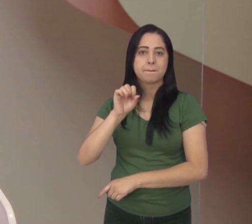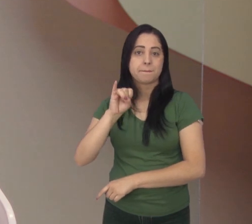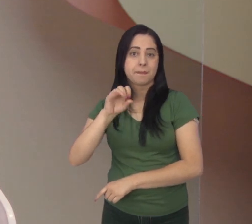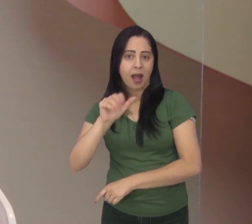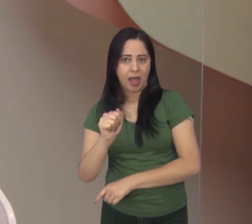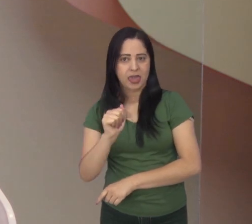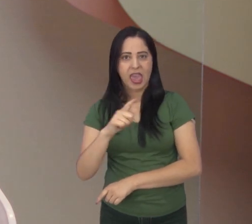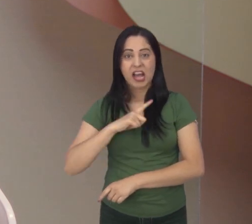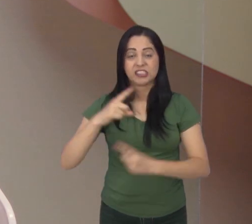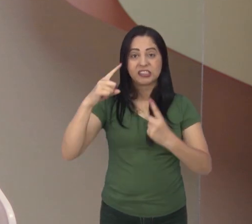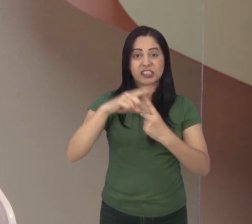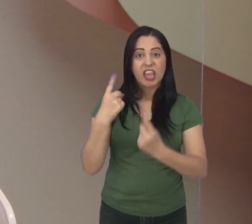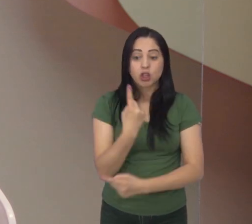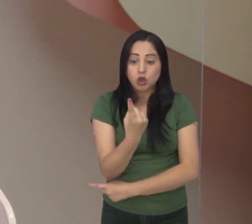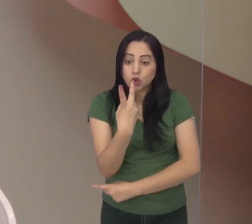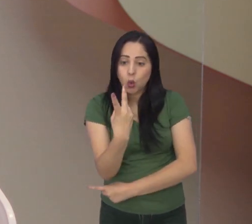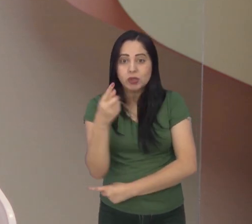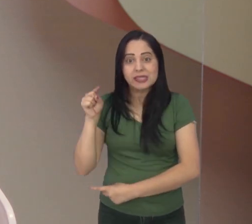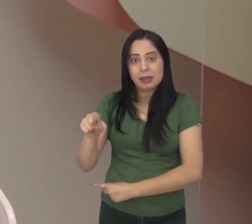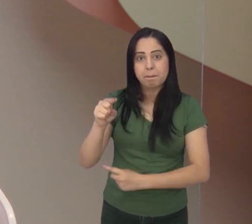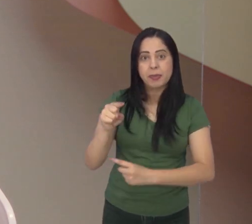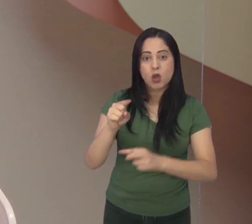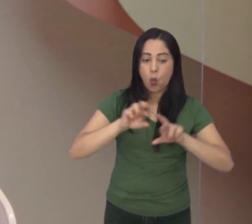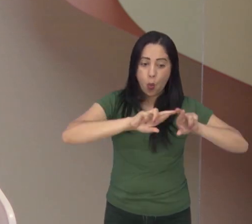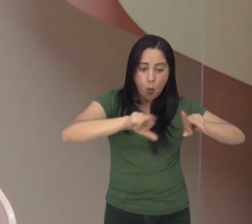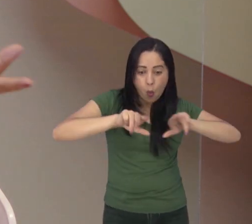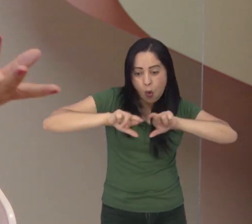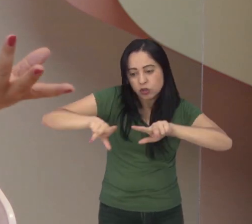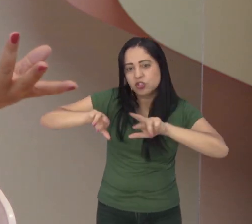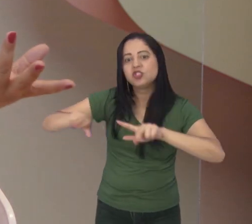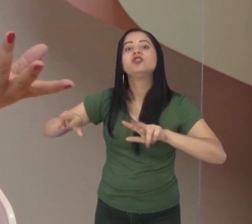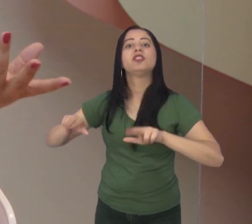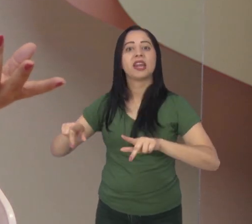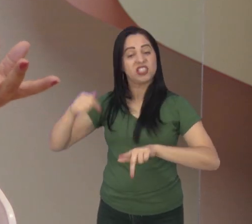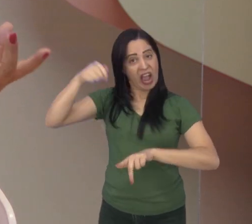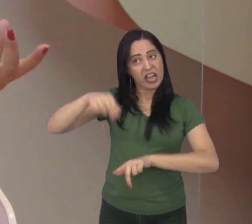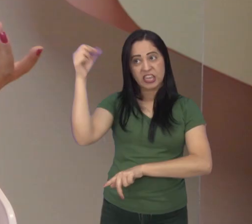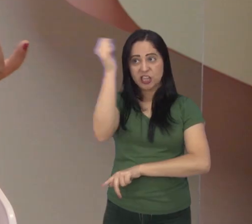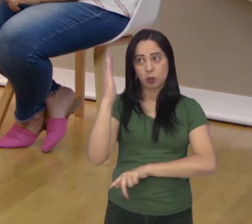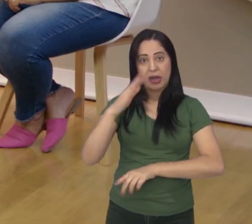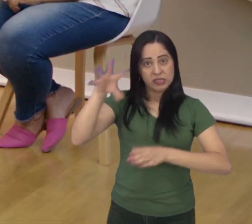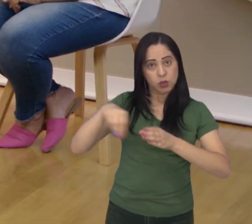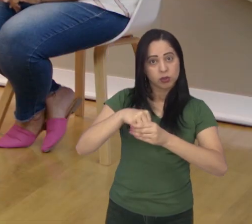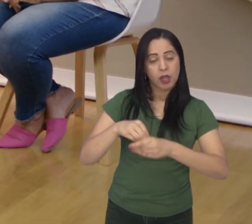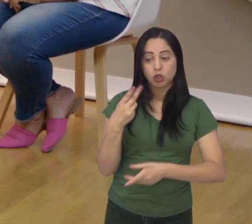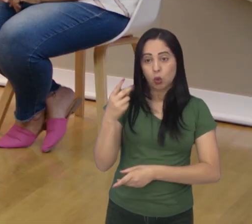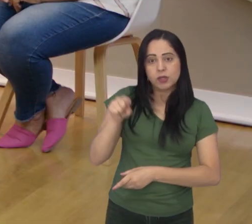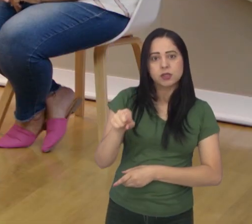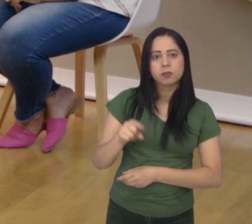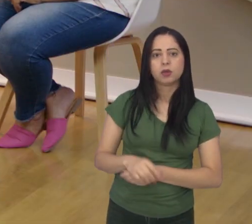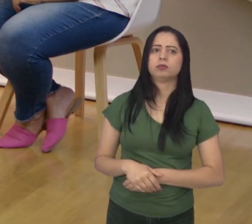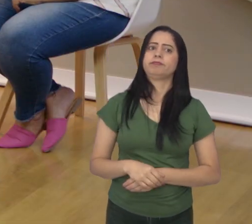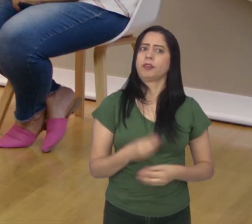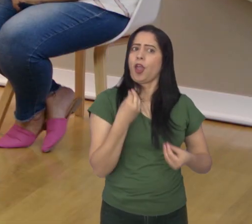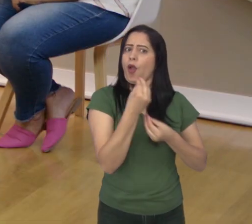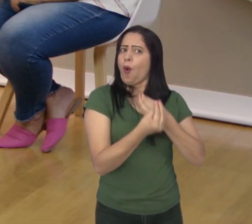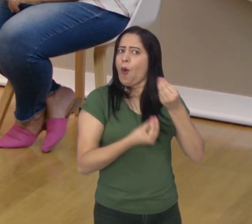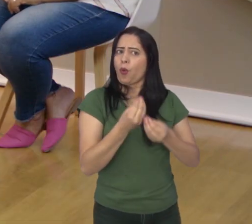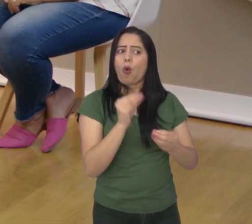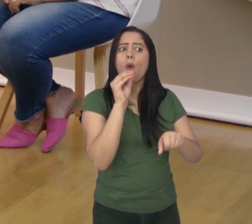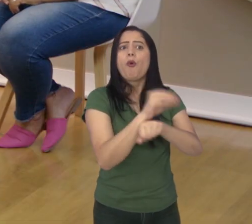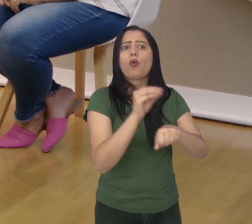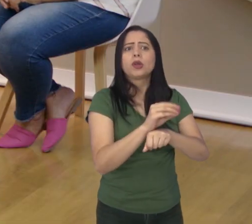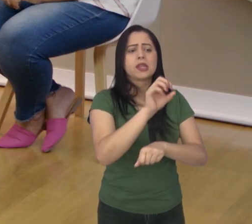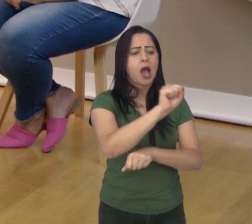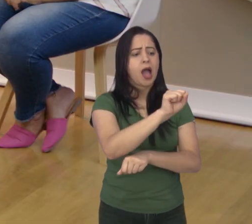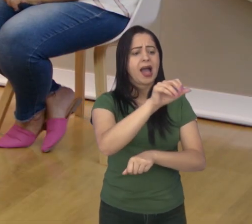de 12 mil existentes no mundo, mais de 2 mil apenas no Brasil. Ana, quais são os cuidados com a samambaia?